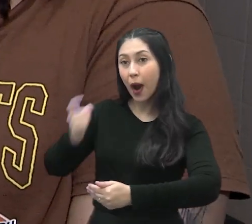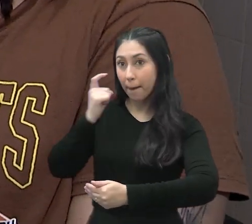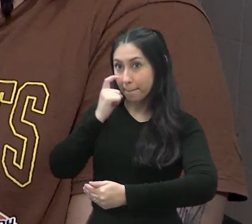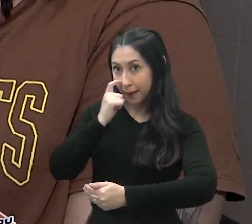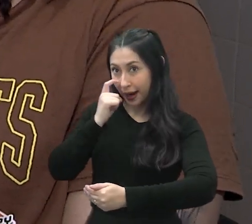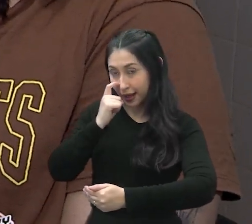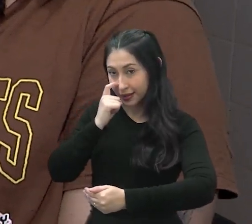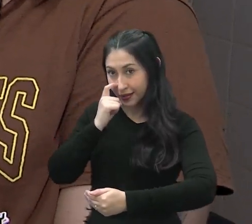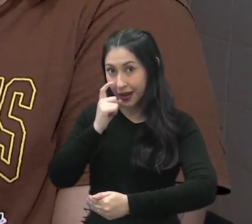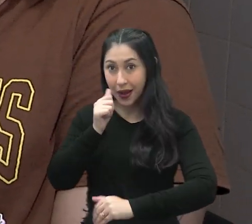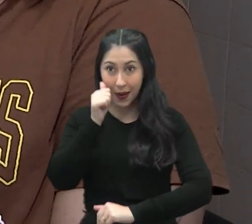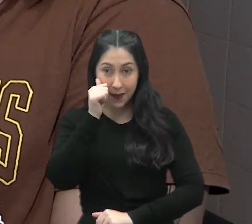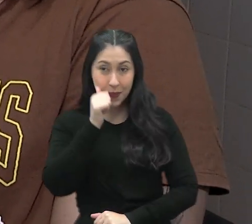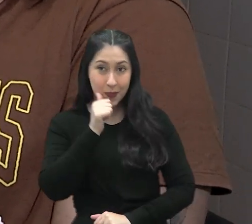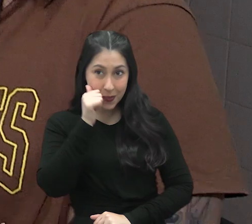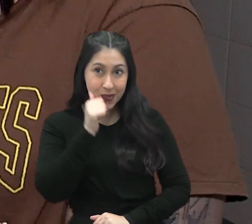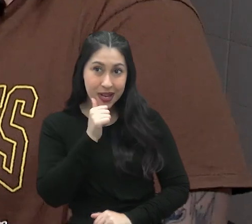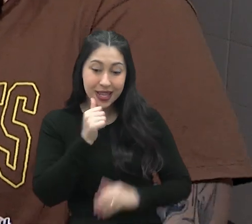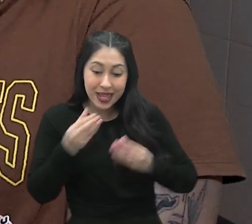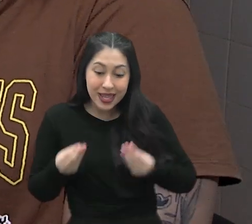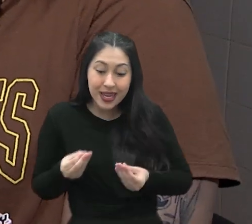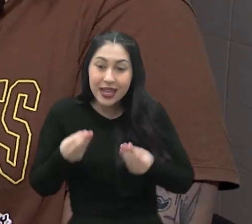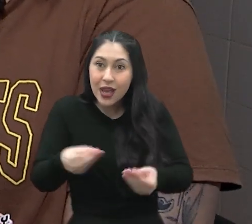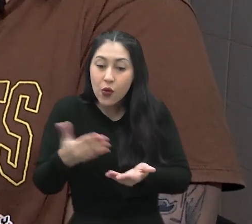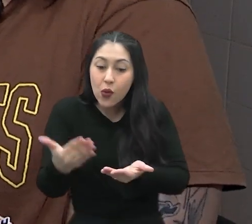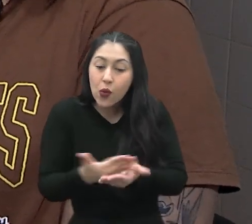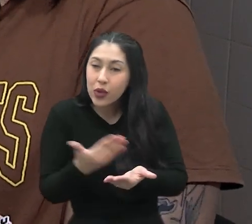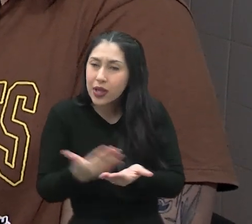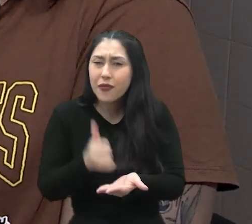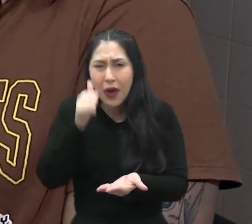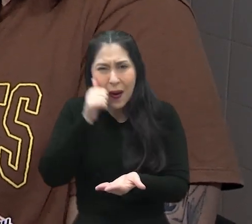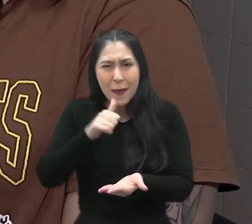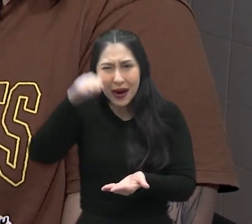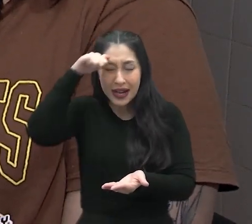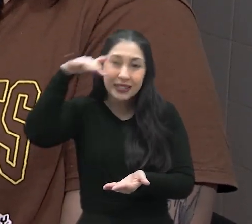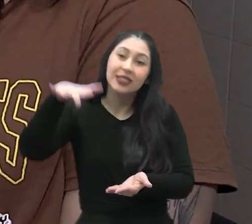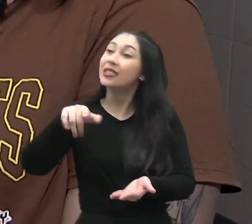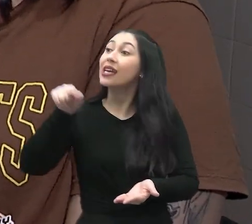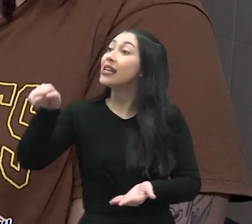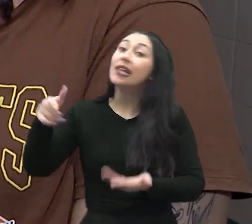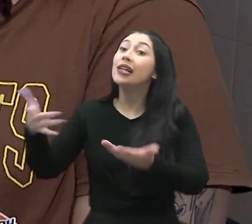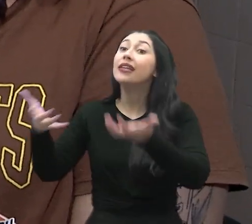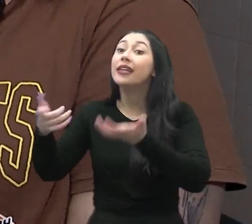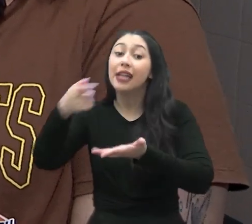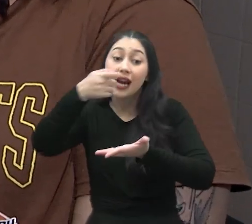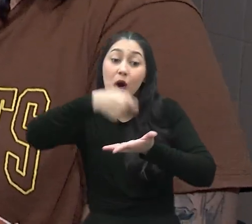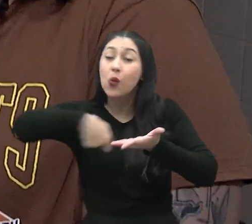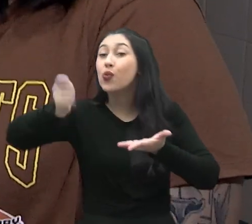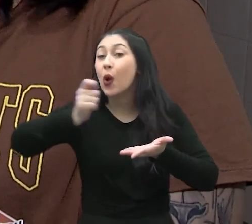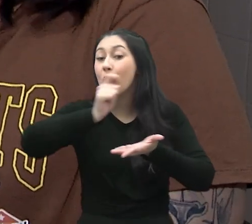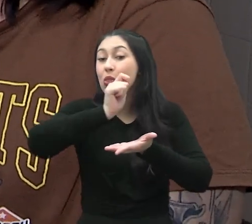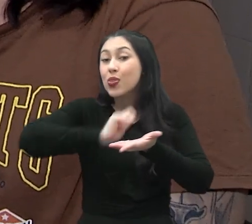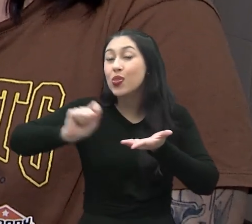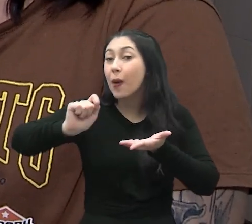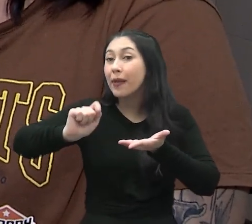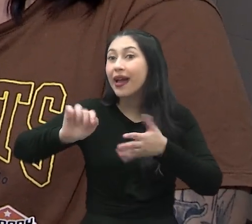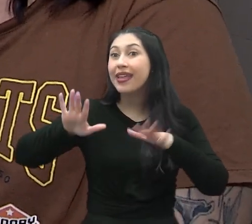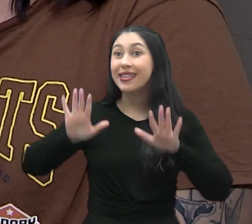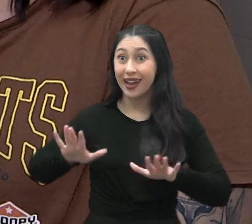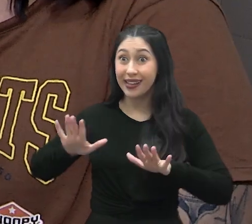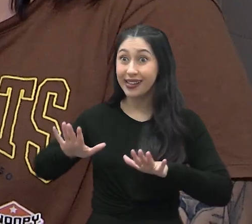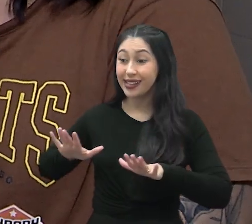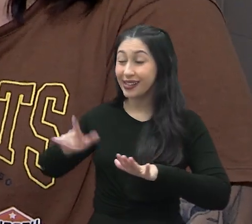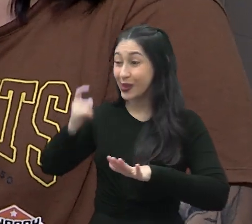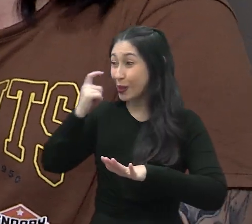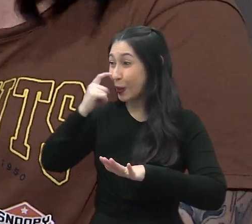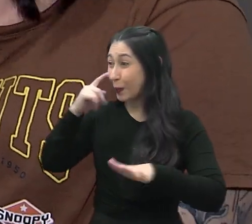cookie. Aí a moça foi levar um livro para a gente, né, que ela também é autista, e ele queria um autógrafo dela. E